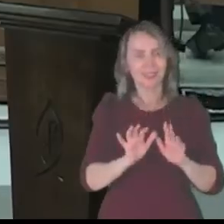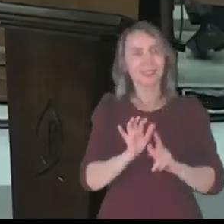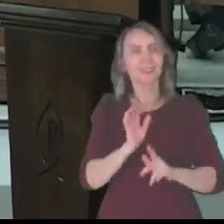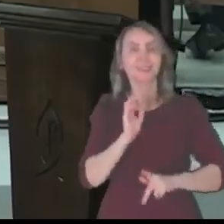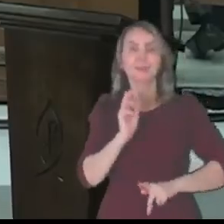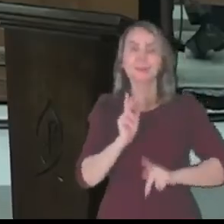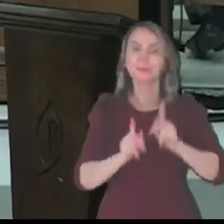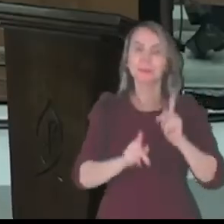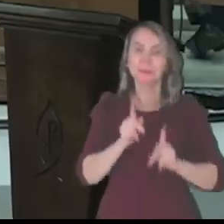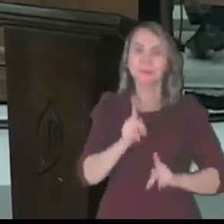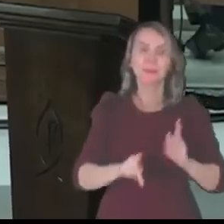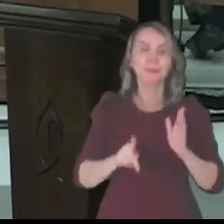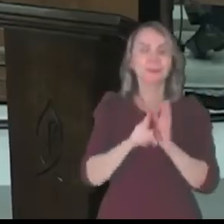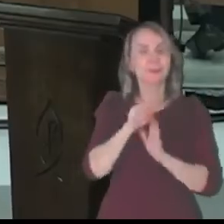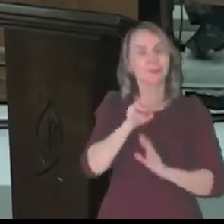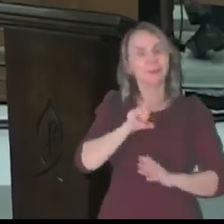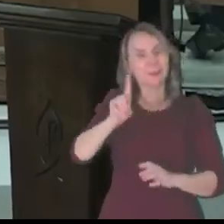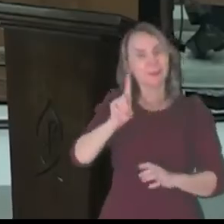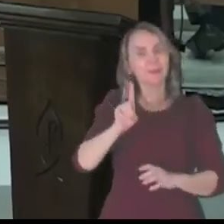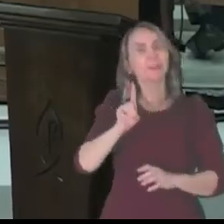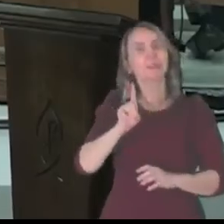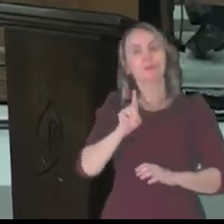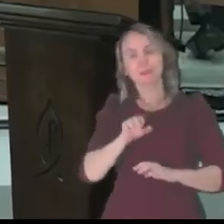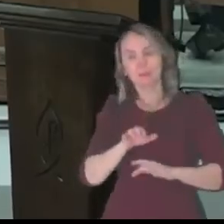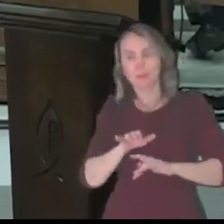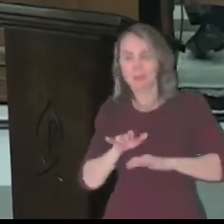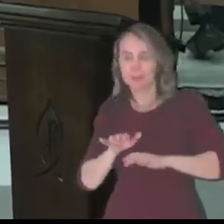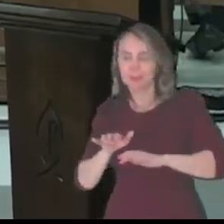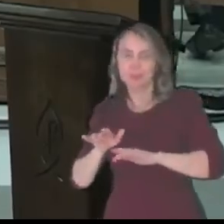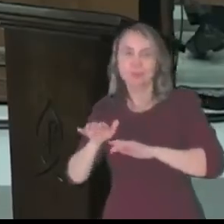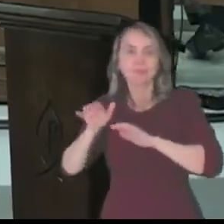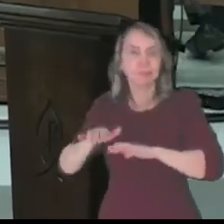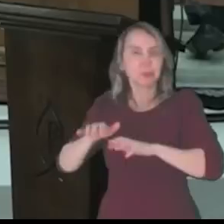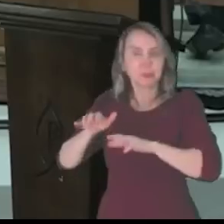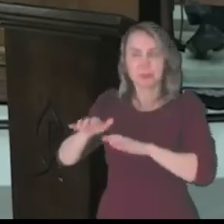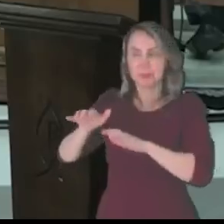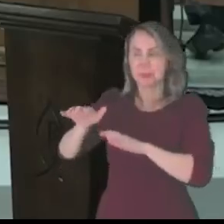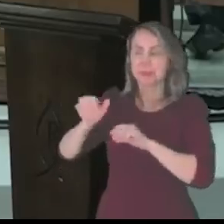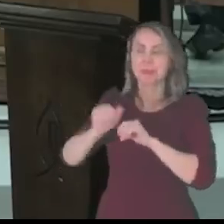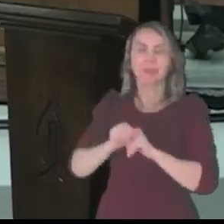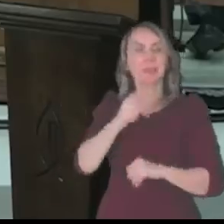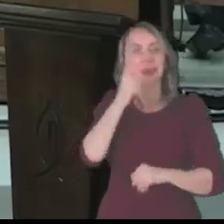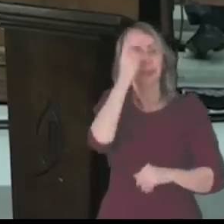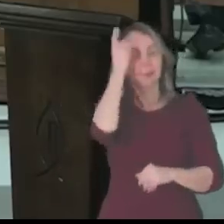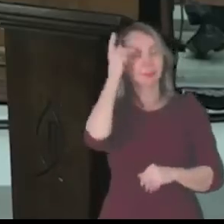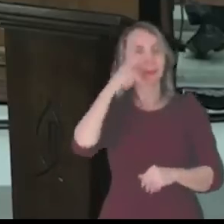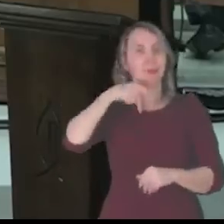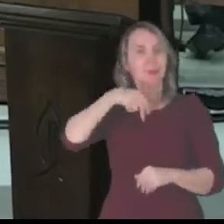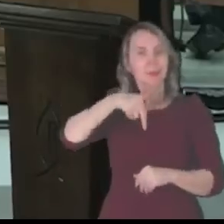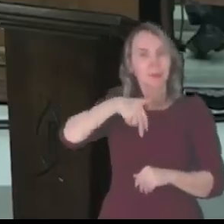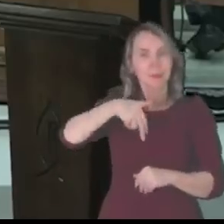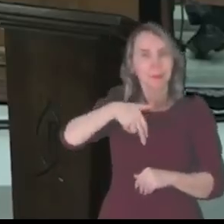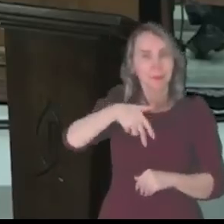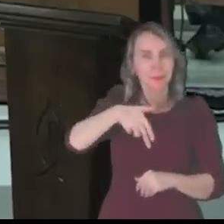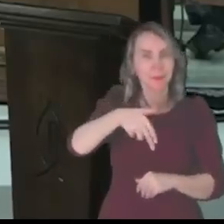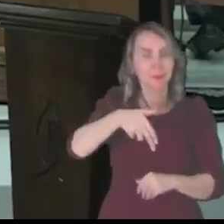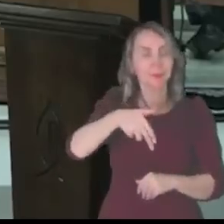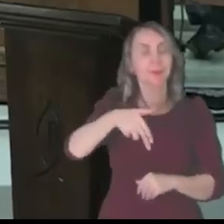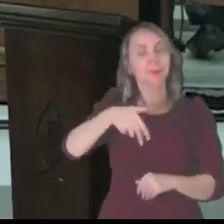povo de Deus os caminhantes até mesmo os loucos não